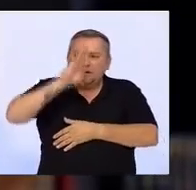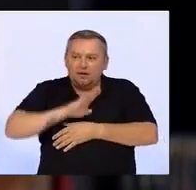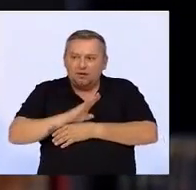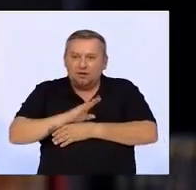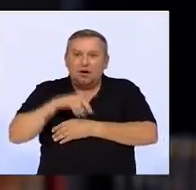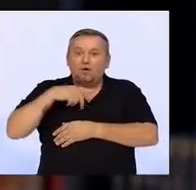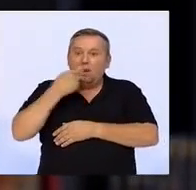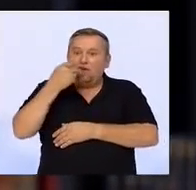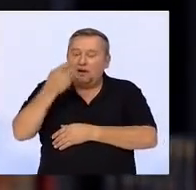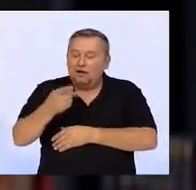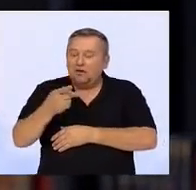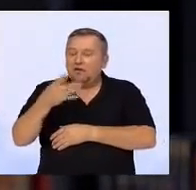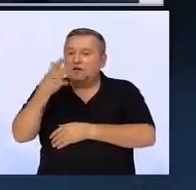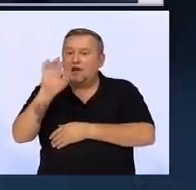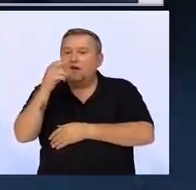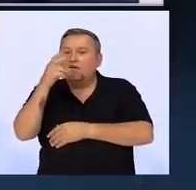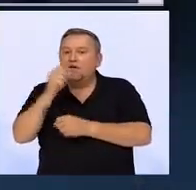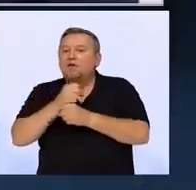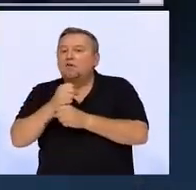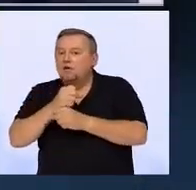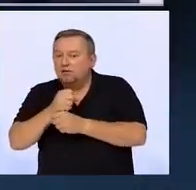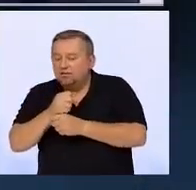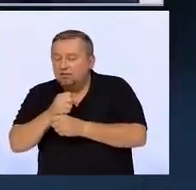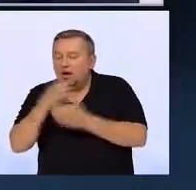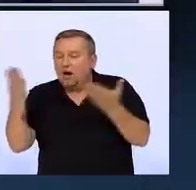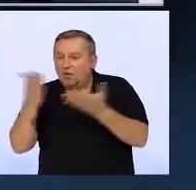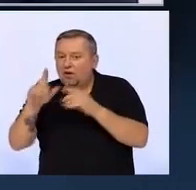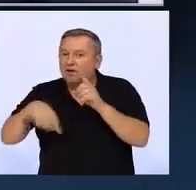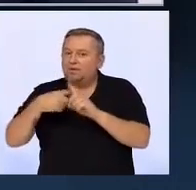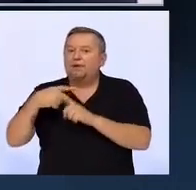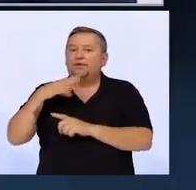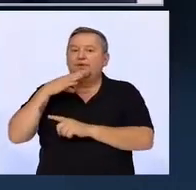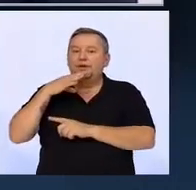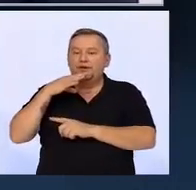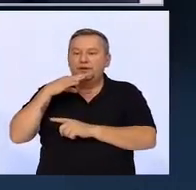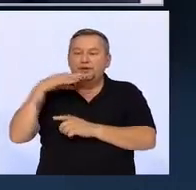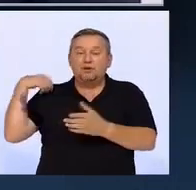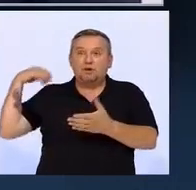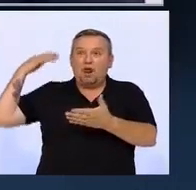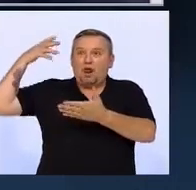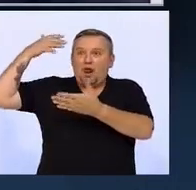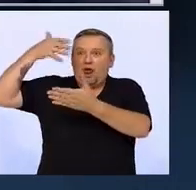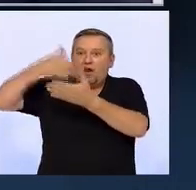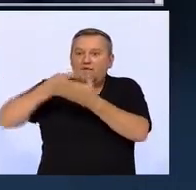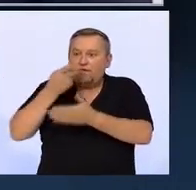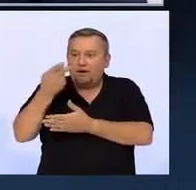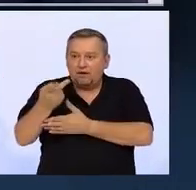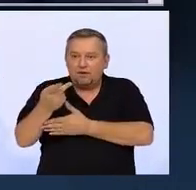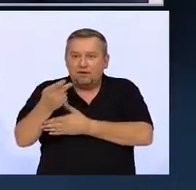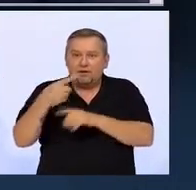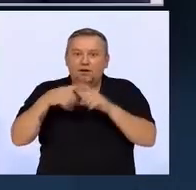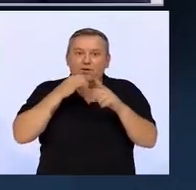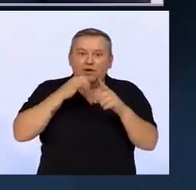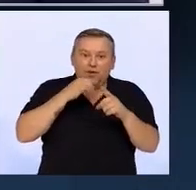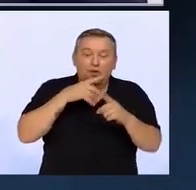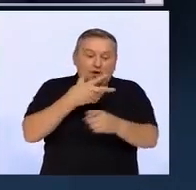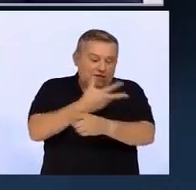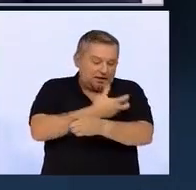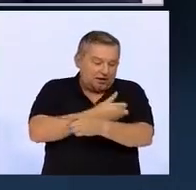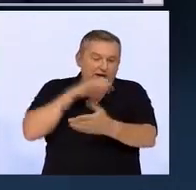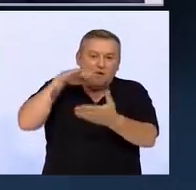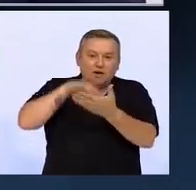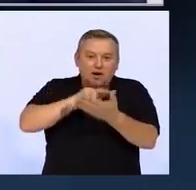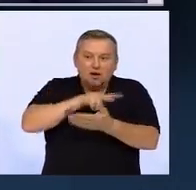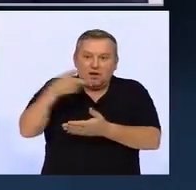tenho falado isso já há 10, 20 anos, agora parece que está mais popular, que alguns começaram a repetir. Vocês nos dão para trabalhar, fazer tudo, desde a vacinação até o